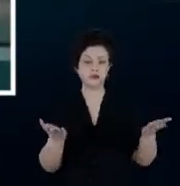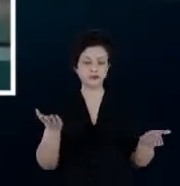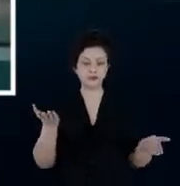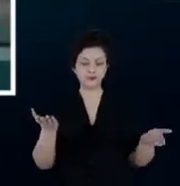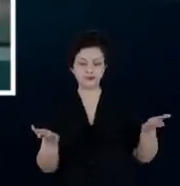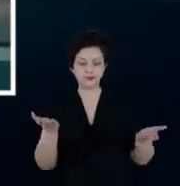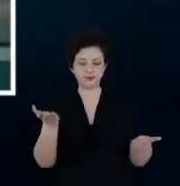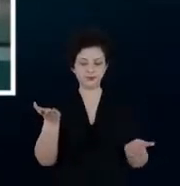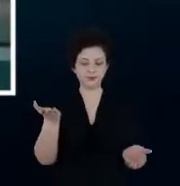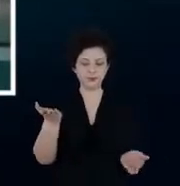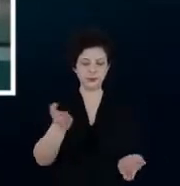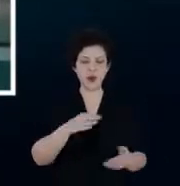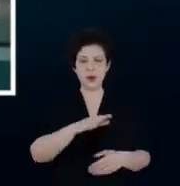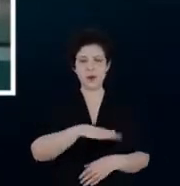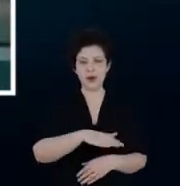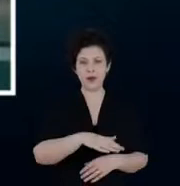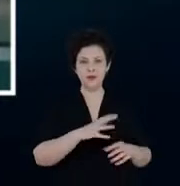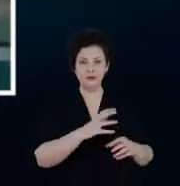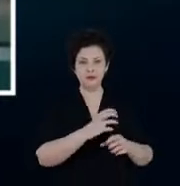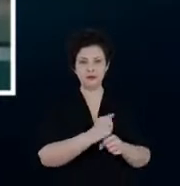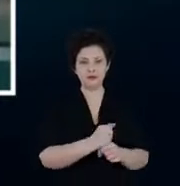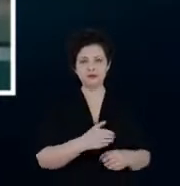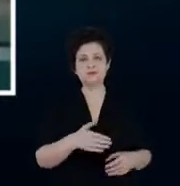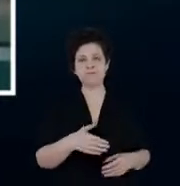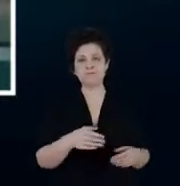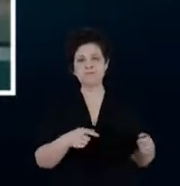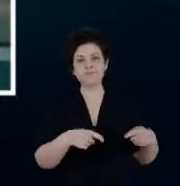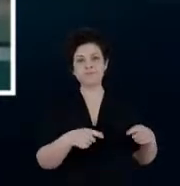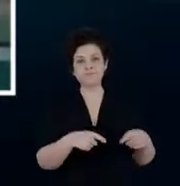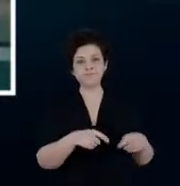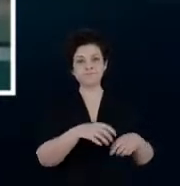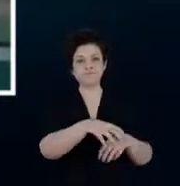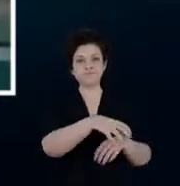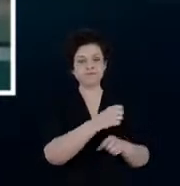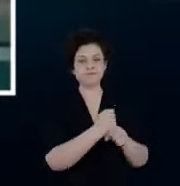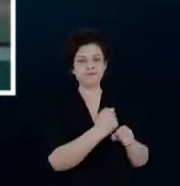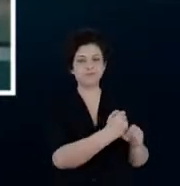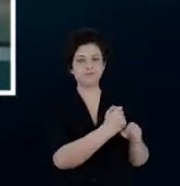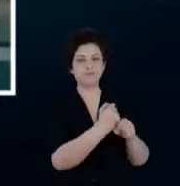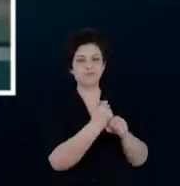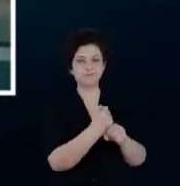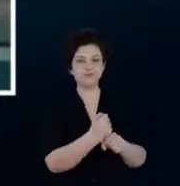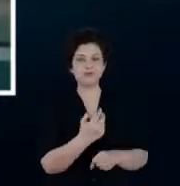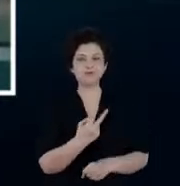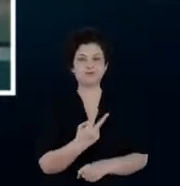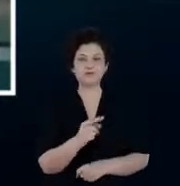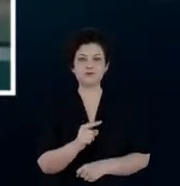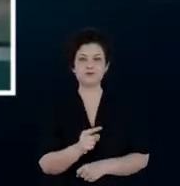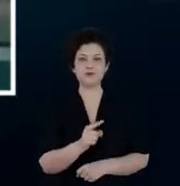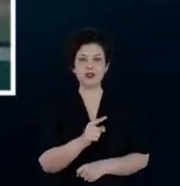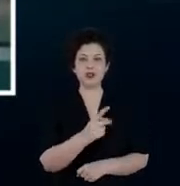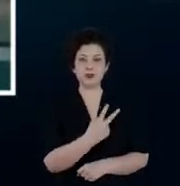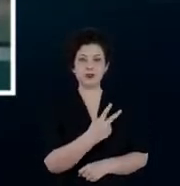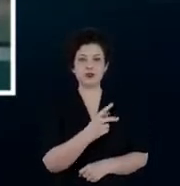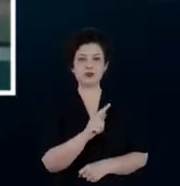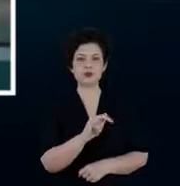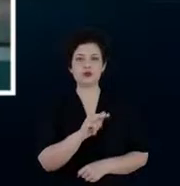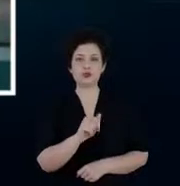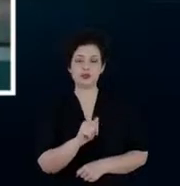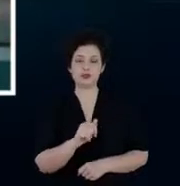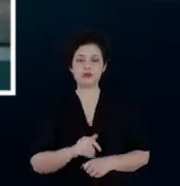baixa. Em total, tem uma capacidade instalada de 2 gigawatts. Mas